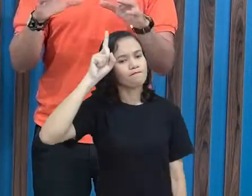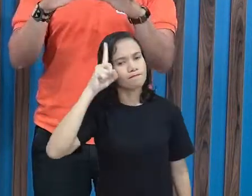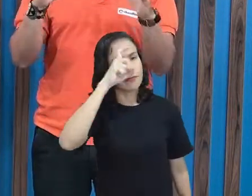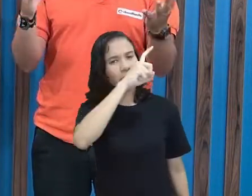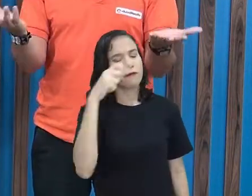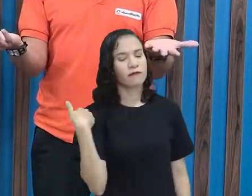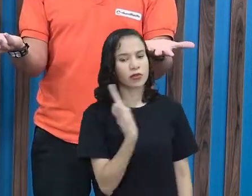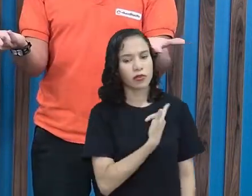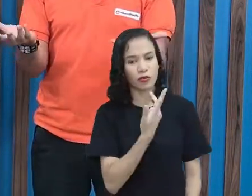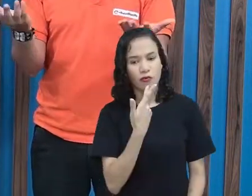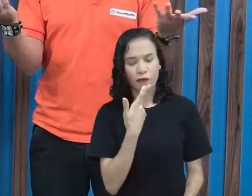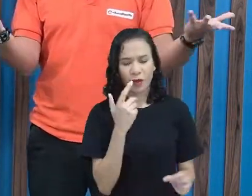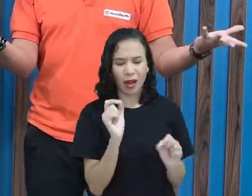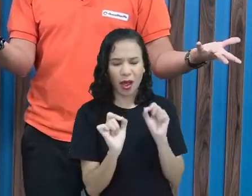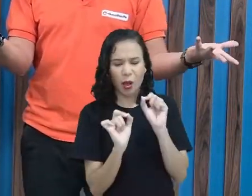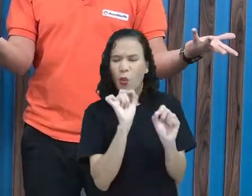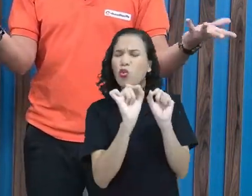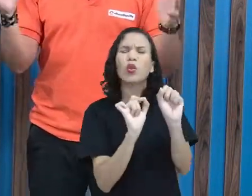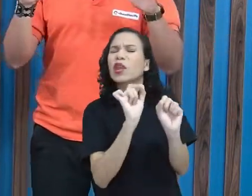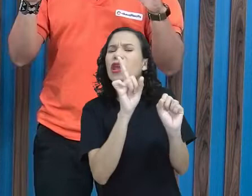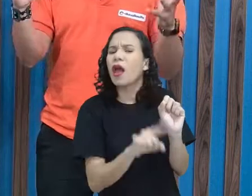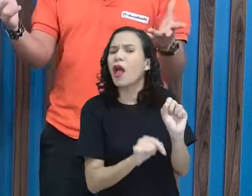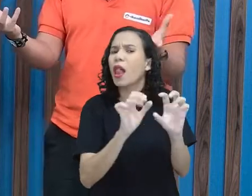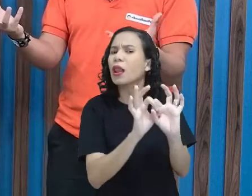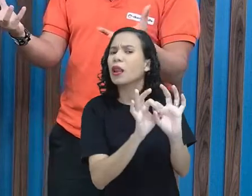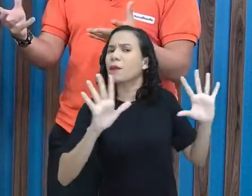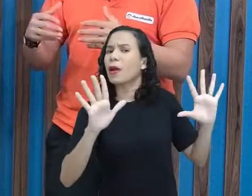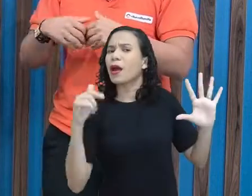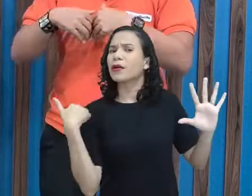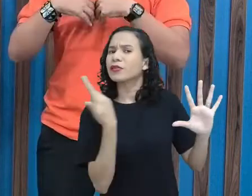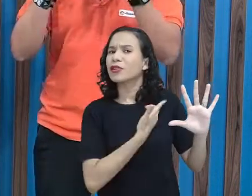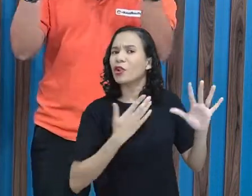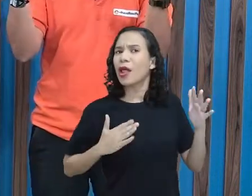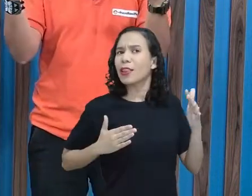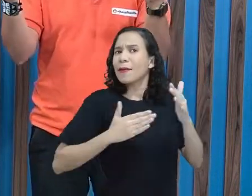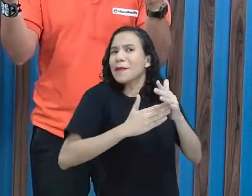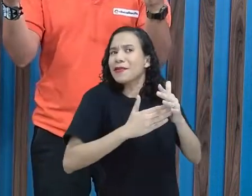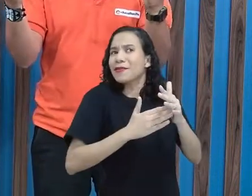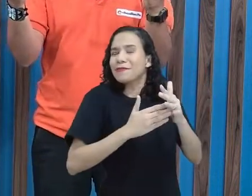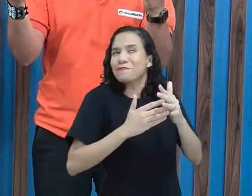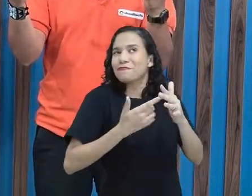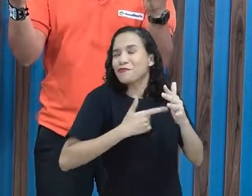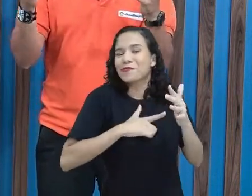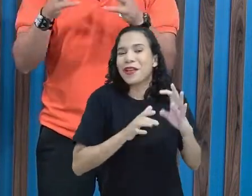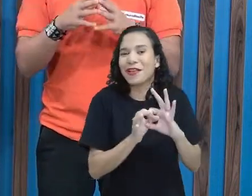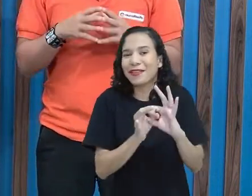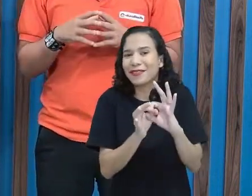gente delimitar, né? O que é liberdade? Porque se a gente delimita, também já não tem, né,